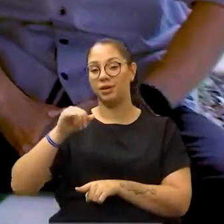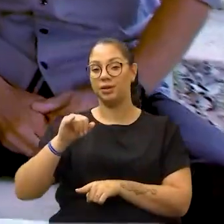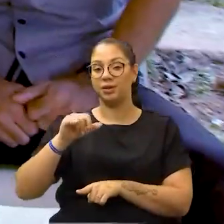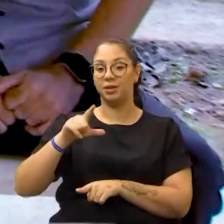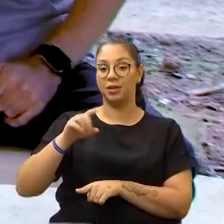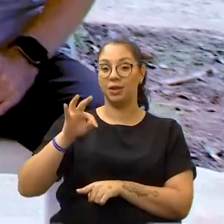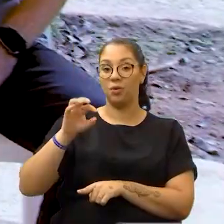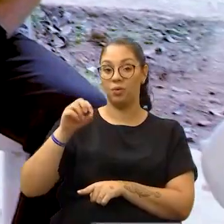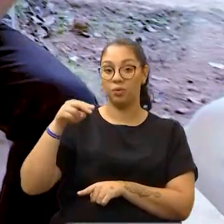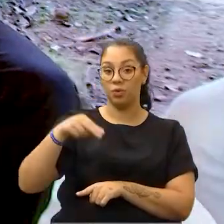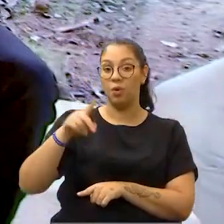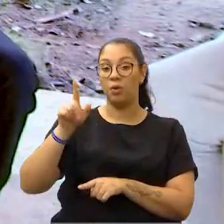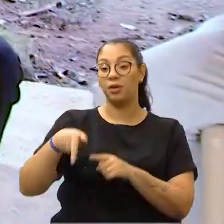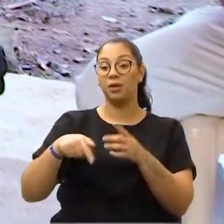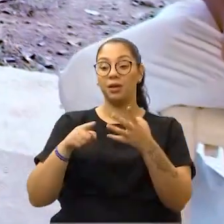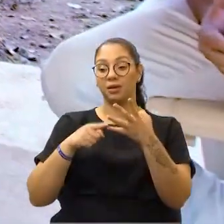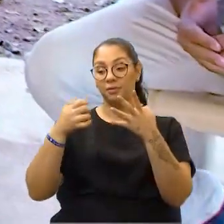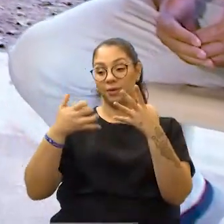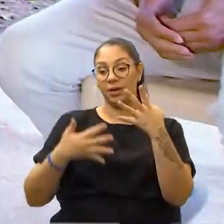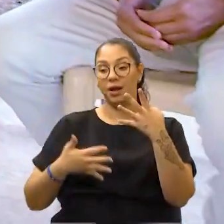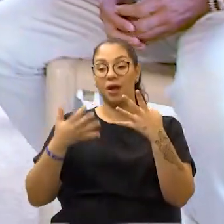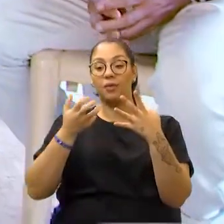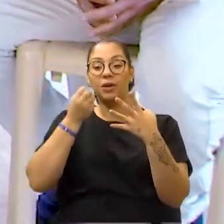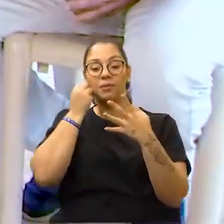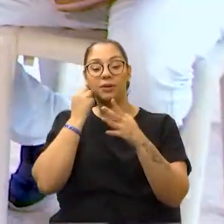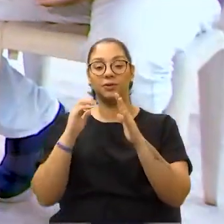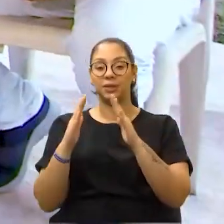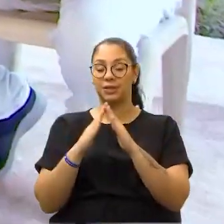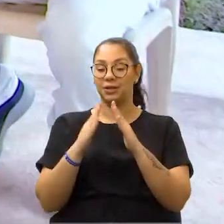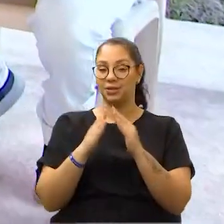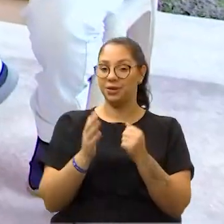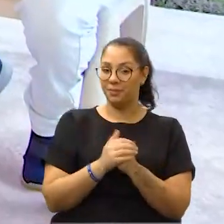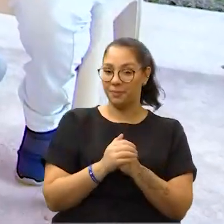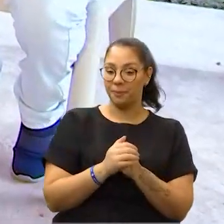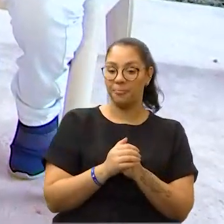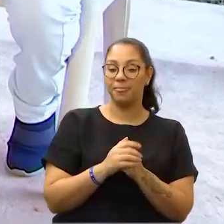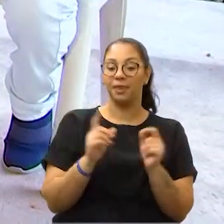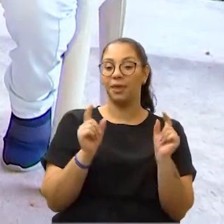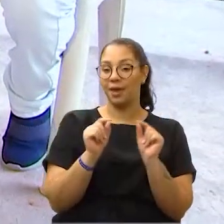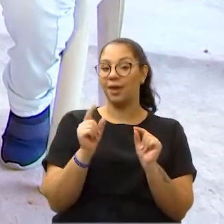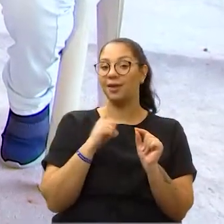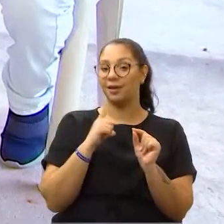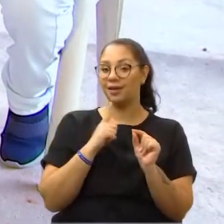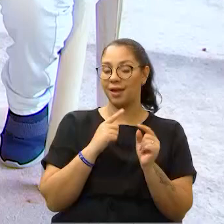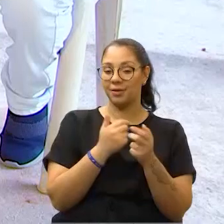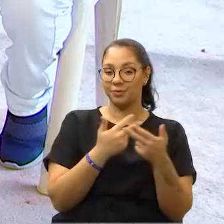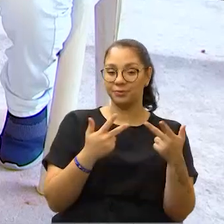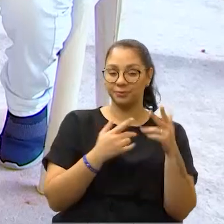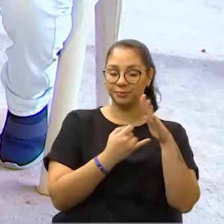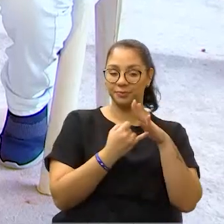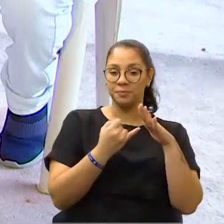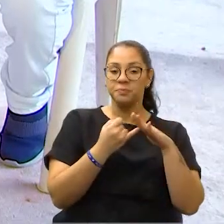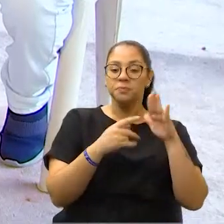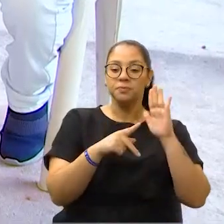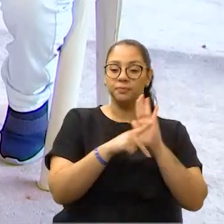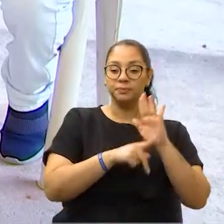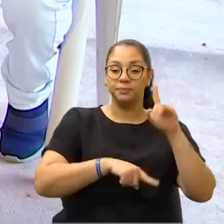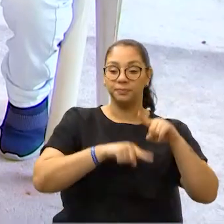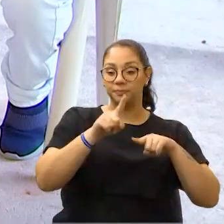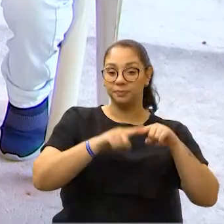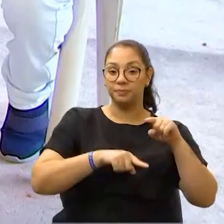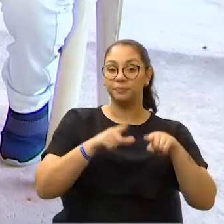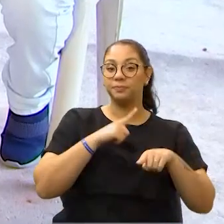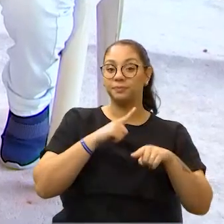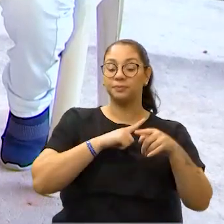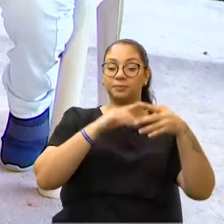Monteiro, falando sobre acolhimento residencial. Quem puder ter acesso ao material aqui do Instituto depois